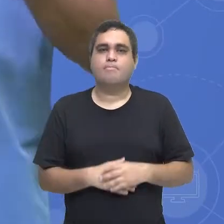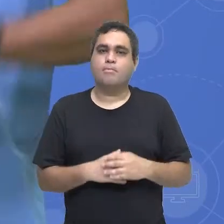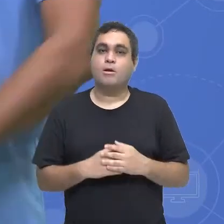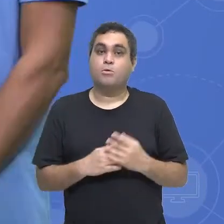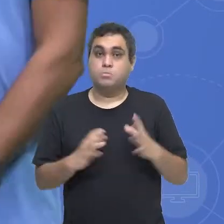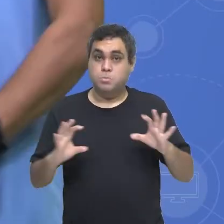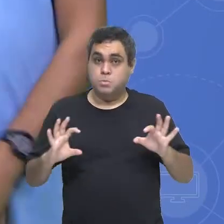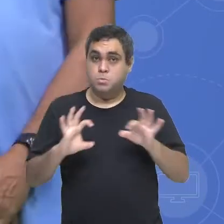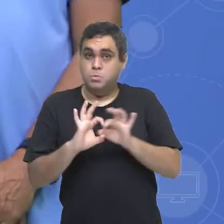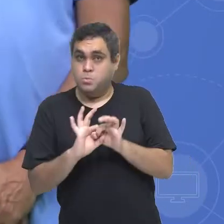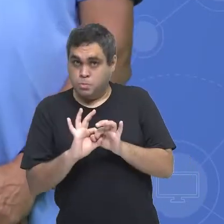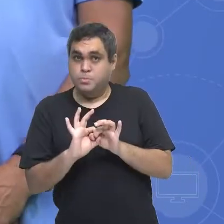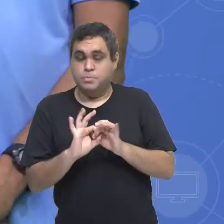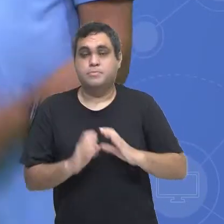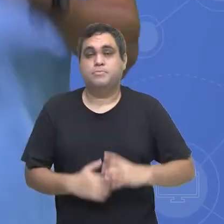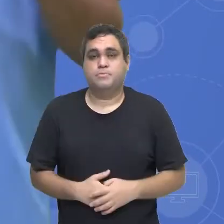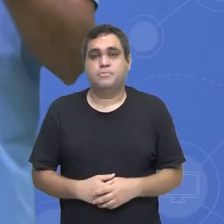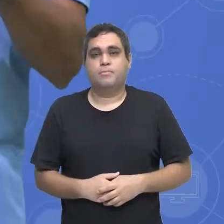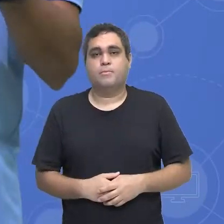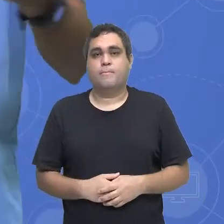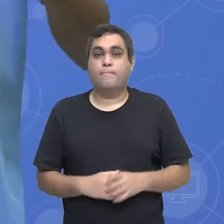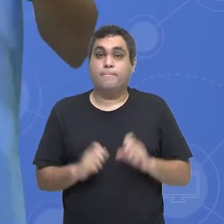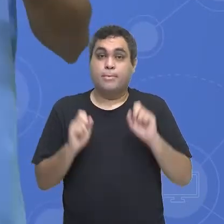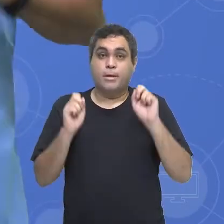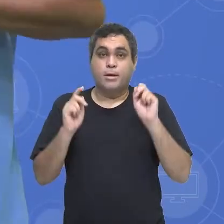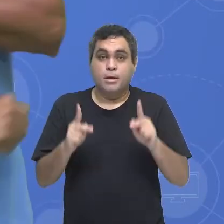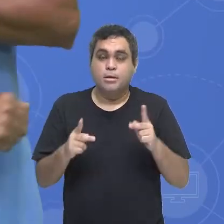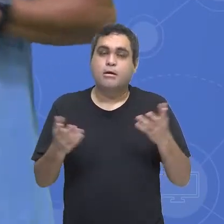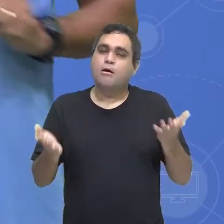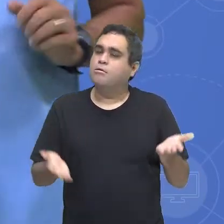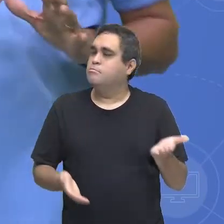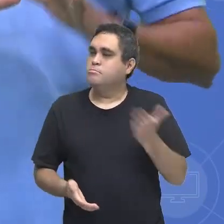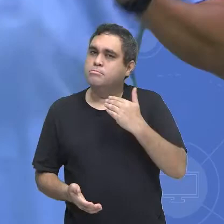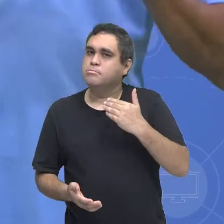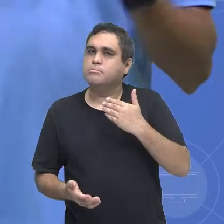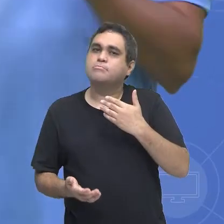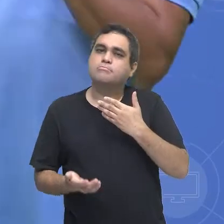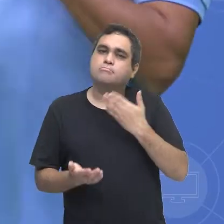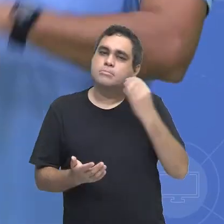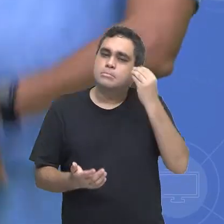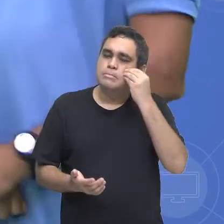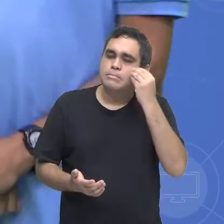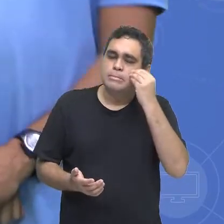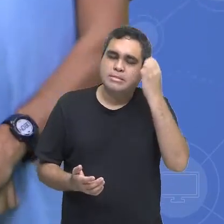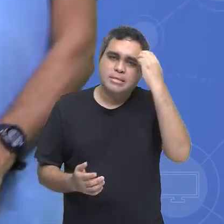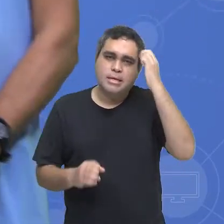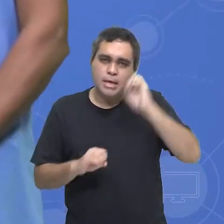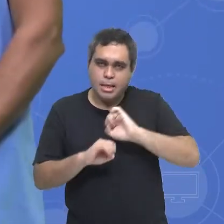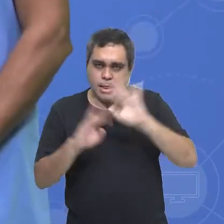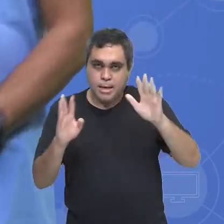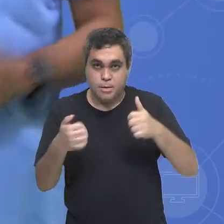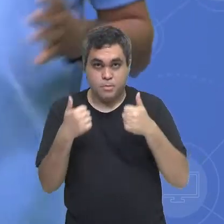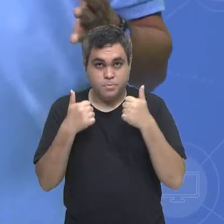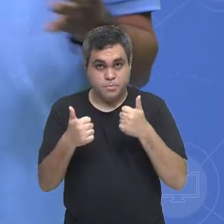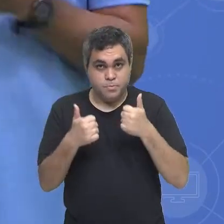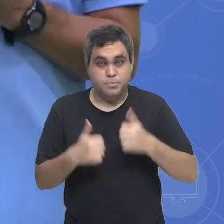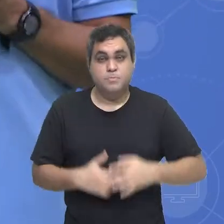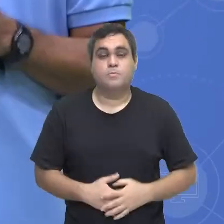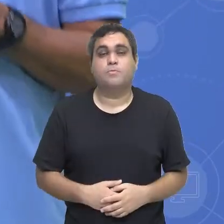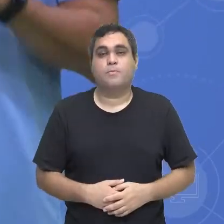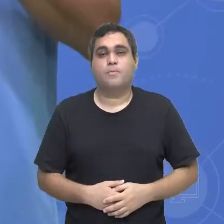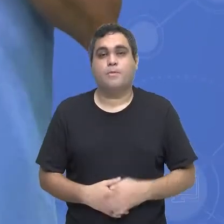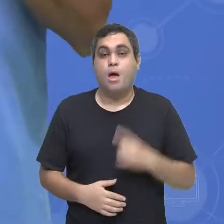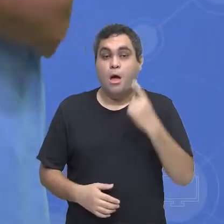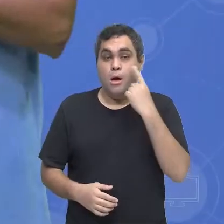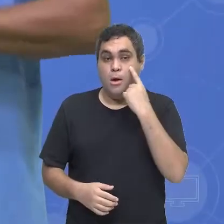estão interligadas nesse sentido aí, tá bom? Venham comigo que nós vamos começar a tentar entender um pouquinho isso daí, tá bom?